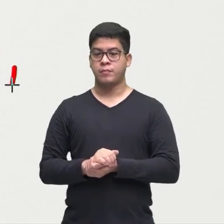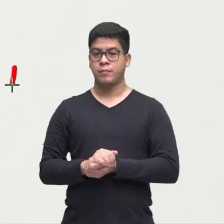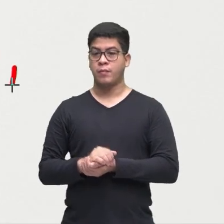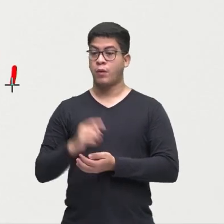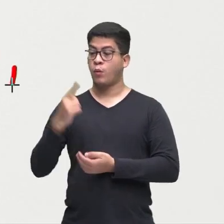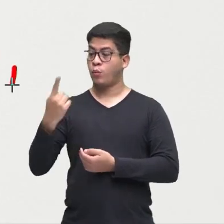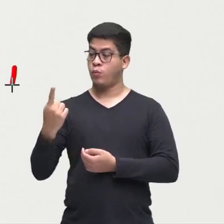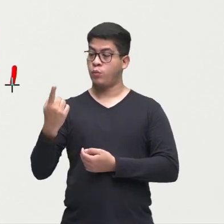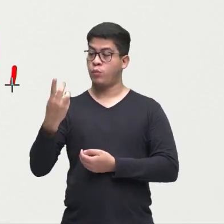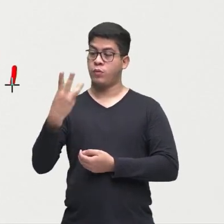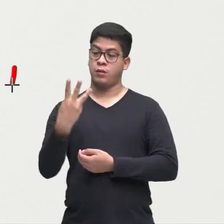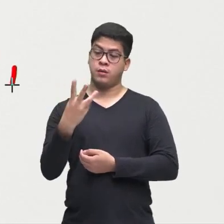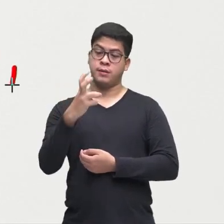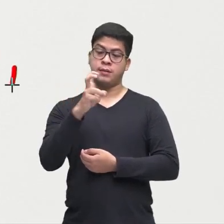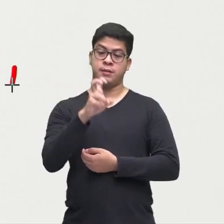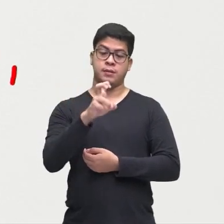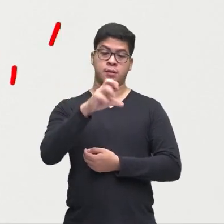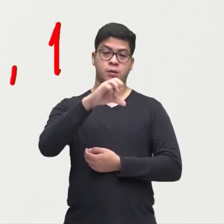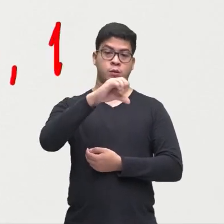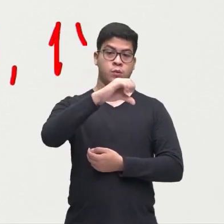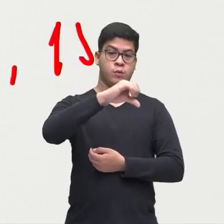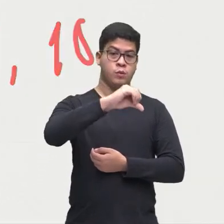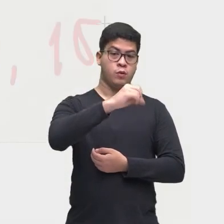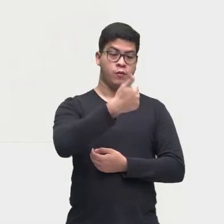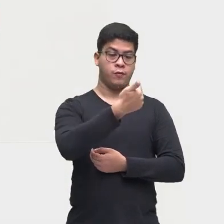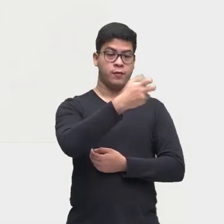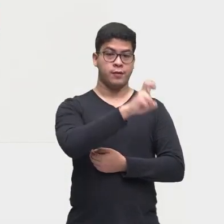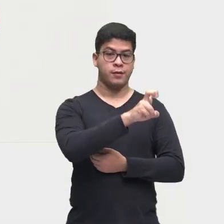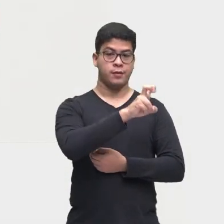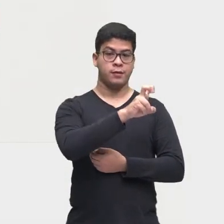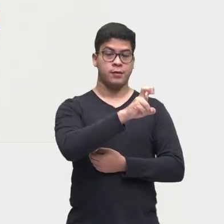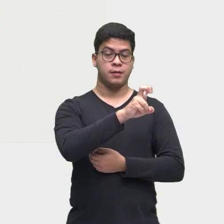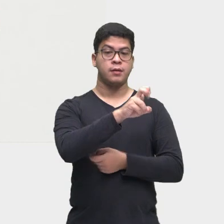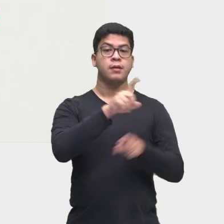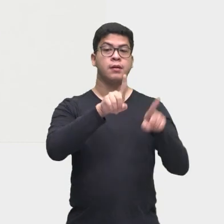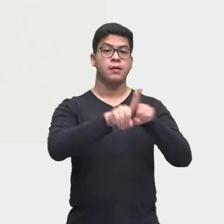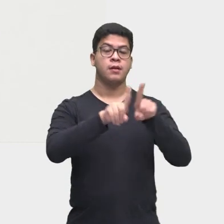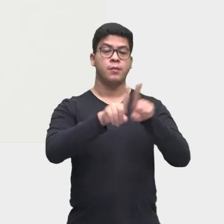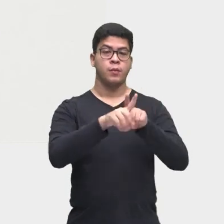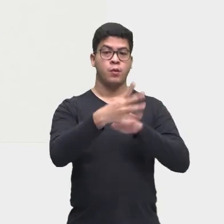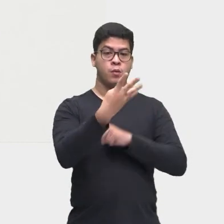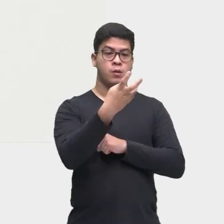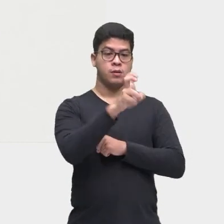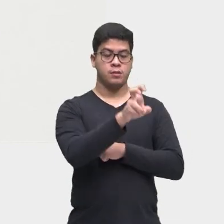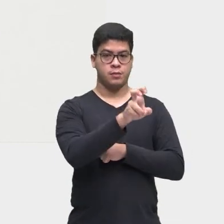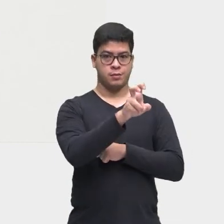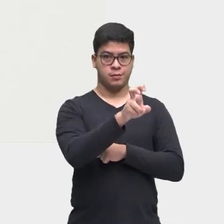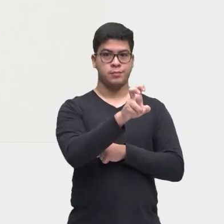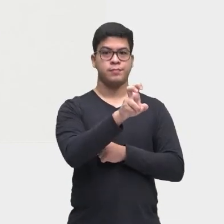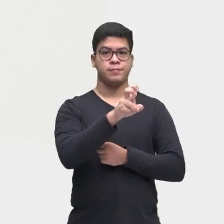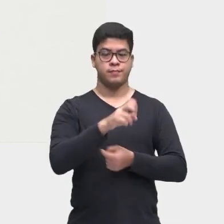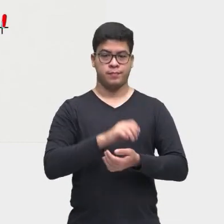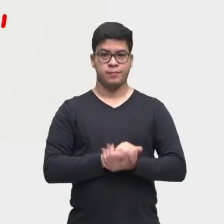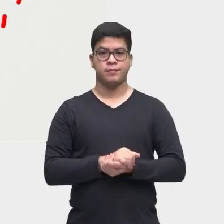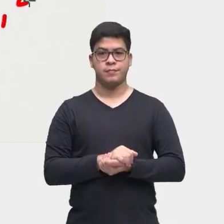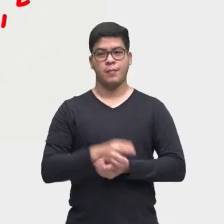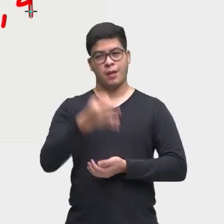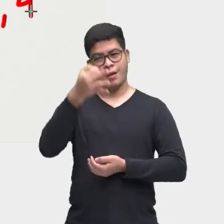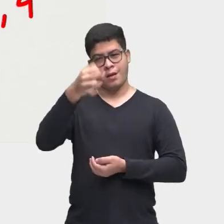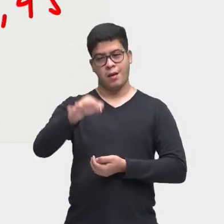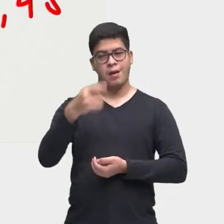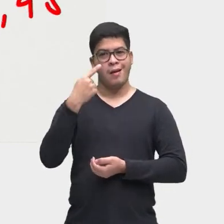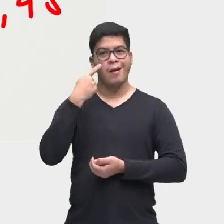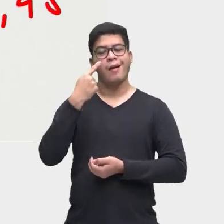9, depois o 15 e o 45, né? Pronto, esses aqui são